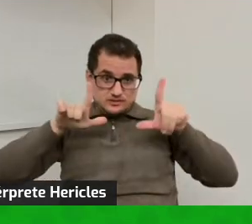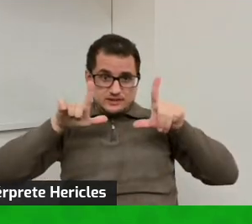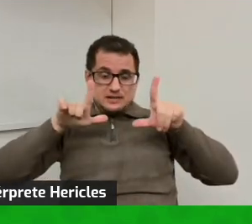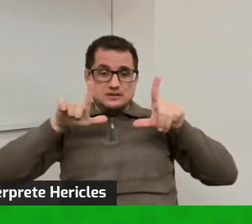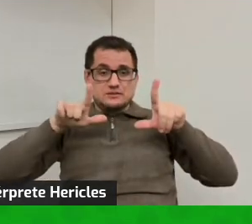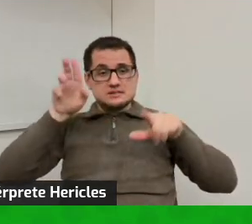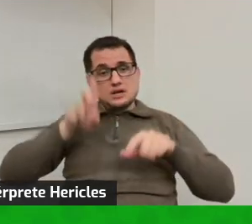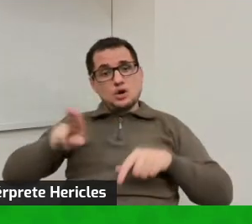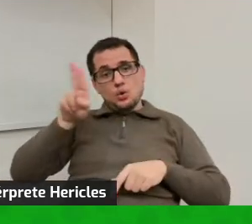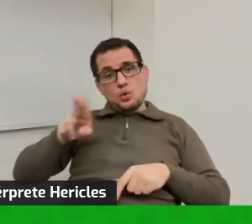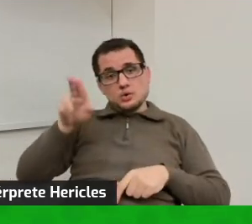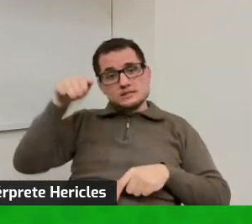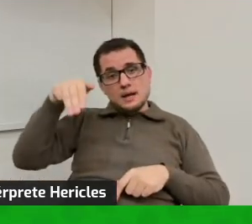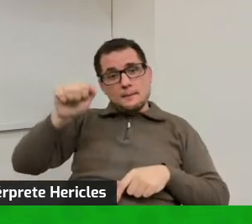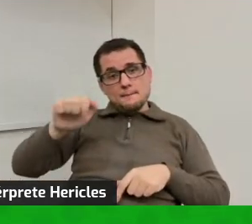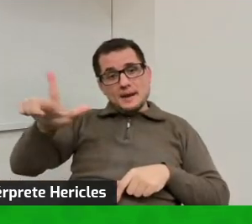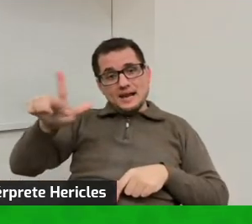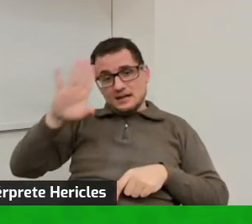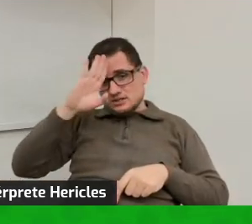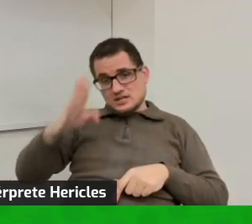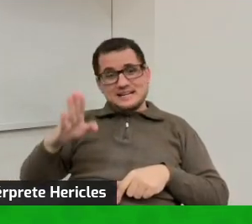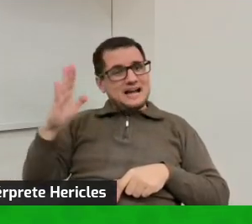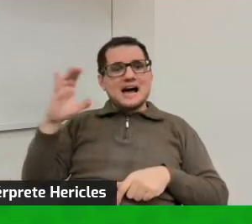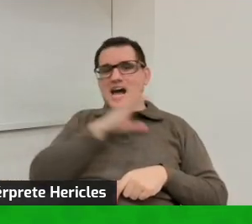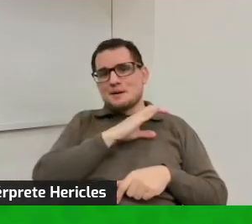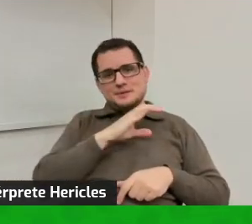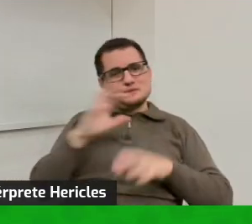rapidinho. Seja para você